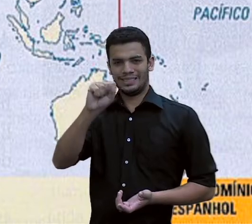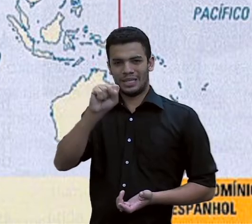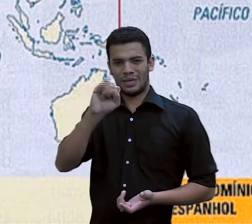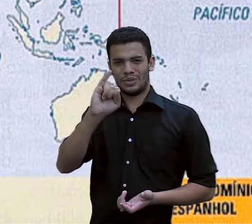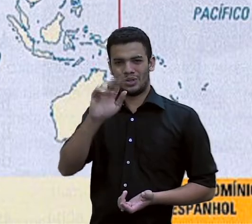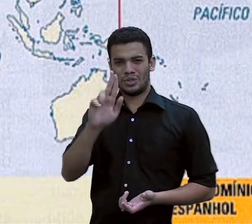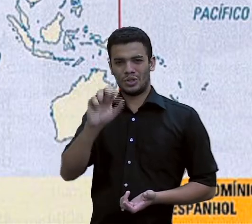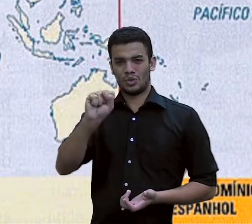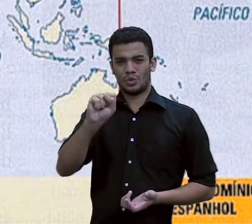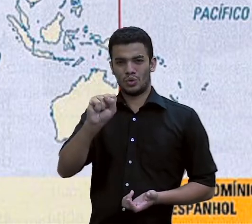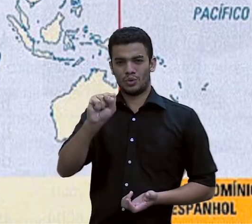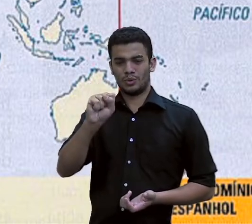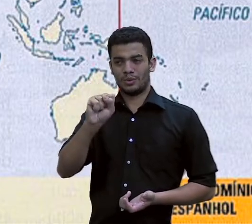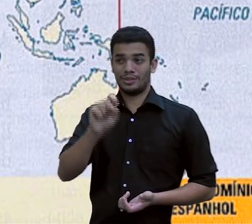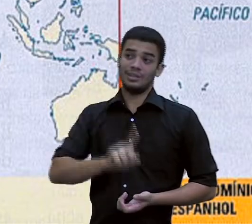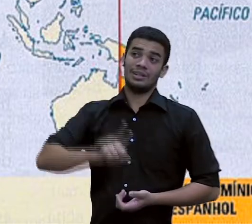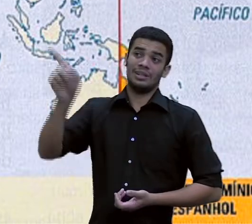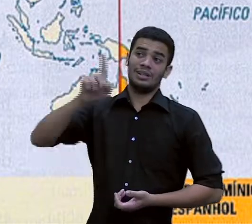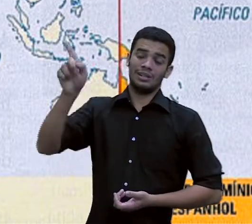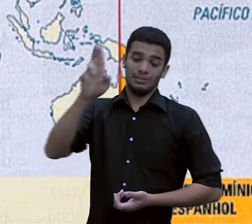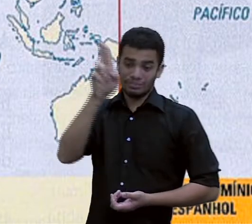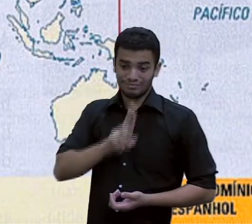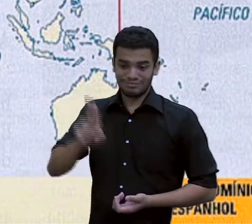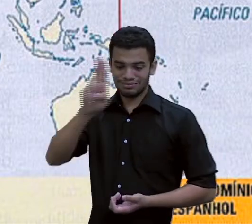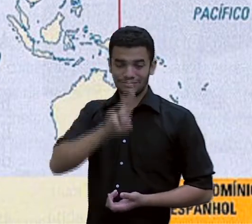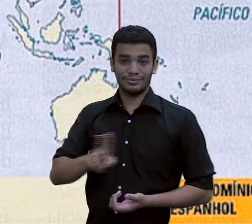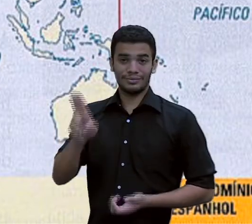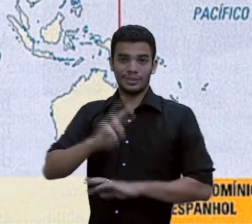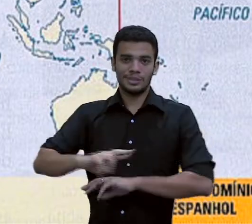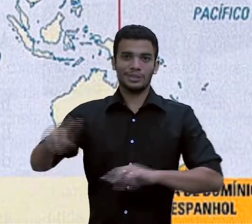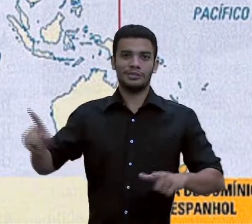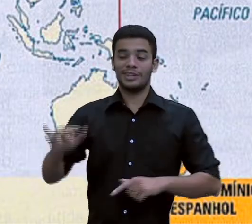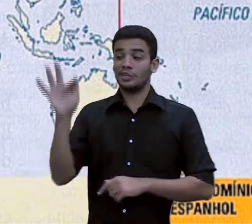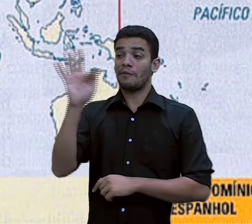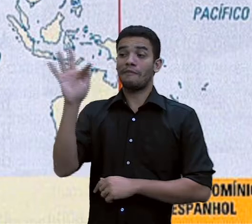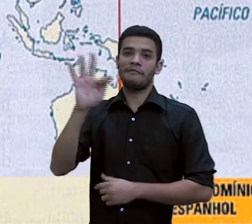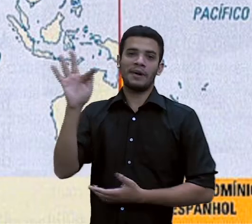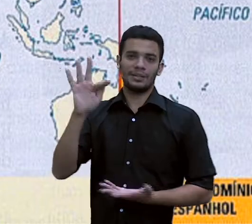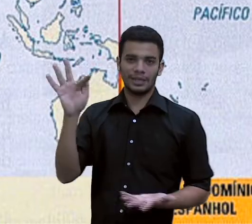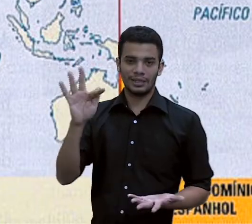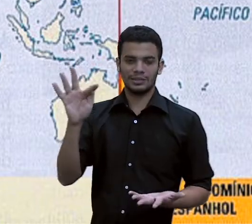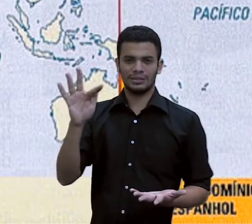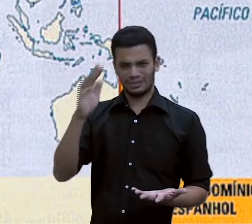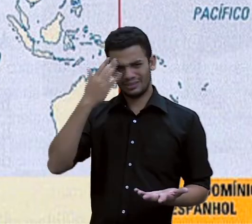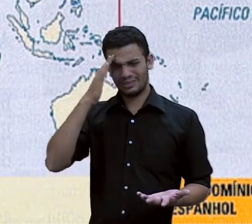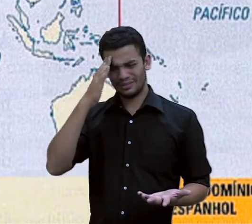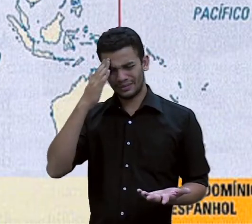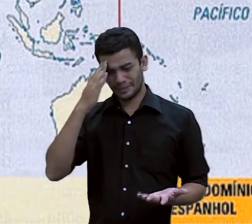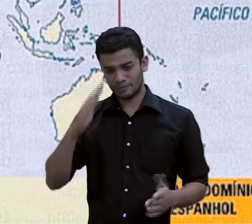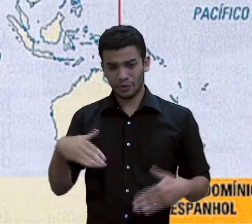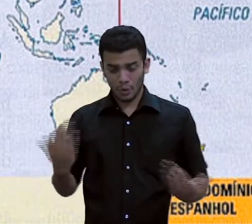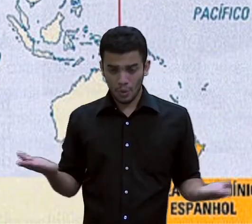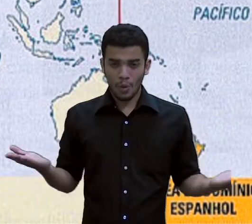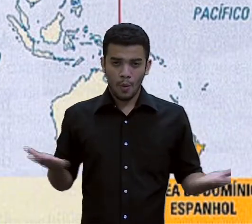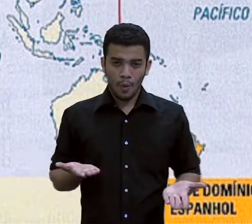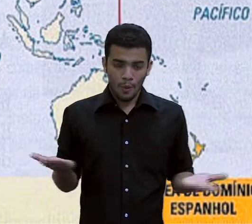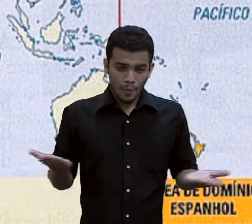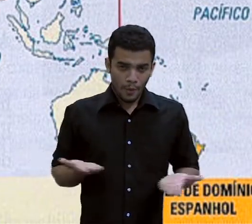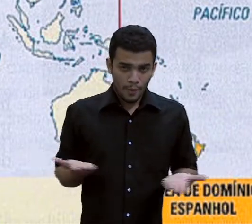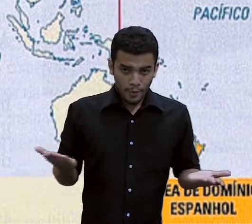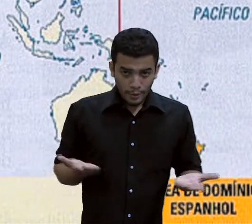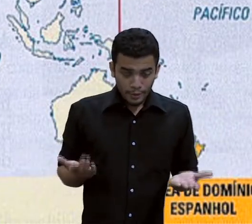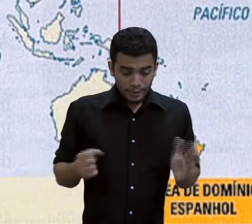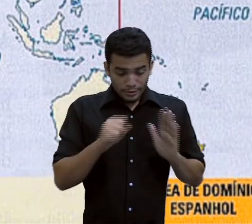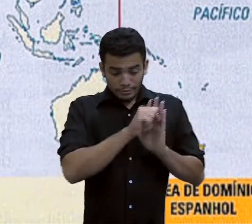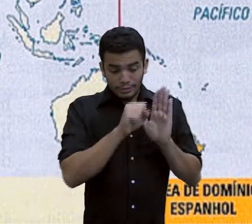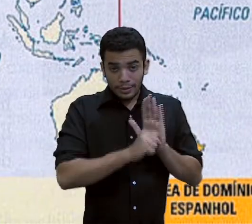se é de origem o sotaque britânico ou estadunidense. Então, nós temos também, se hoje, no século XXI, nós não